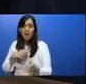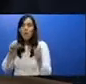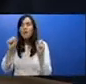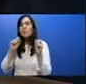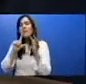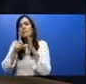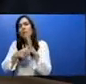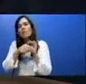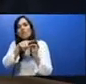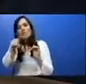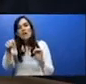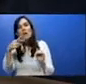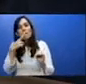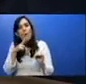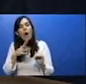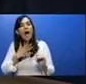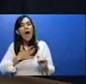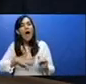com as palavras.